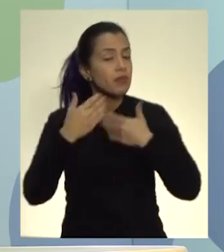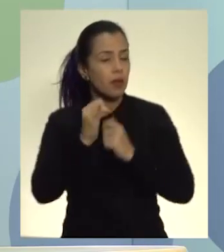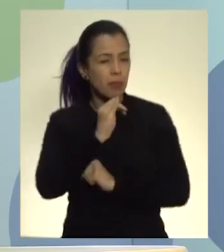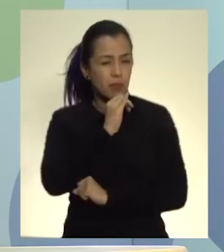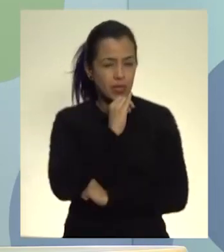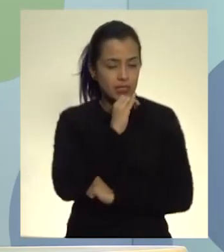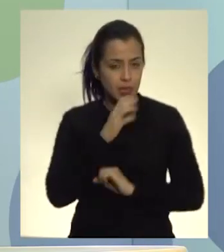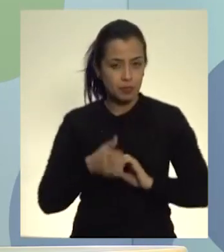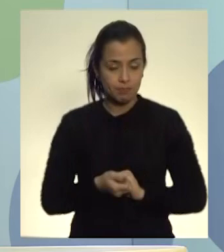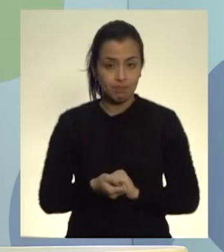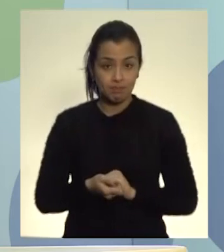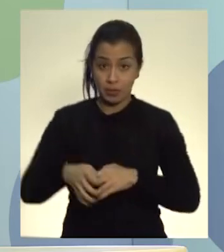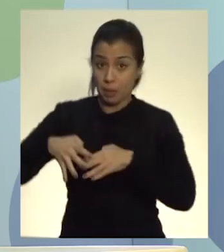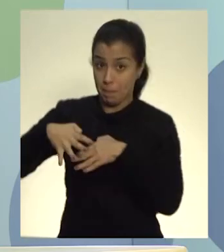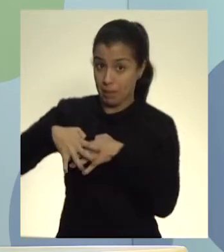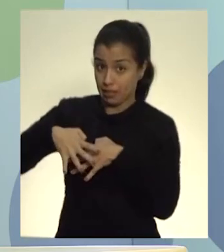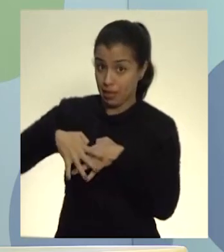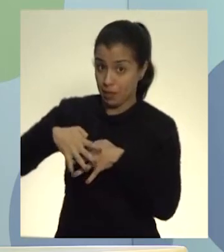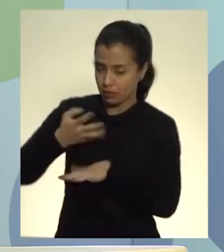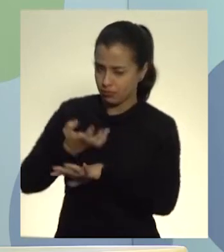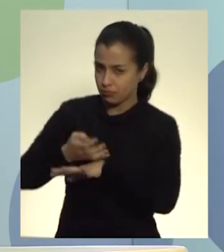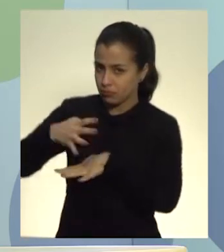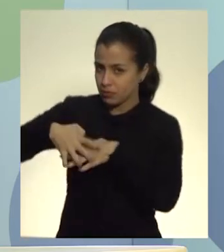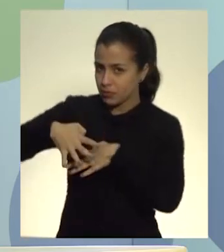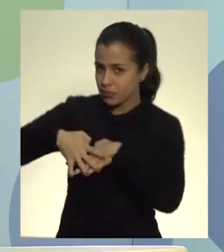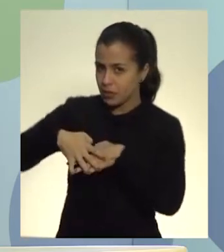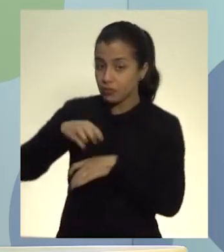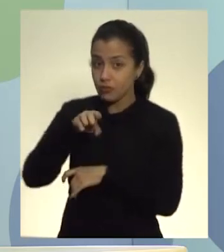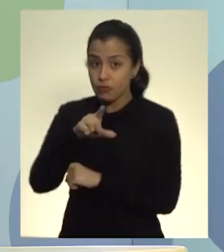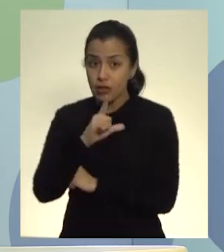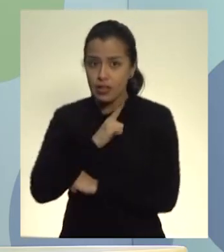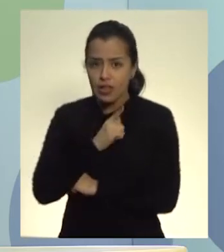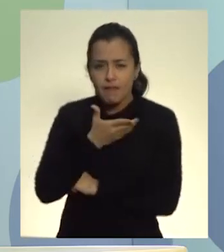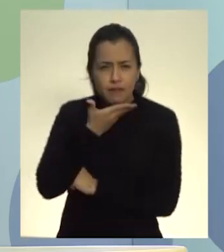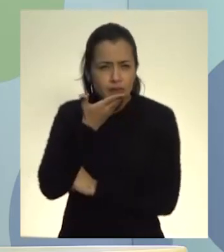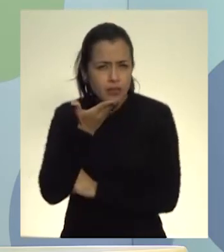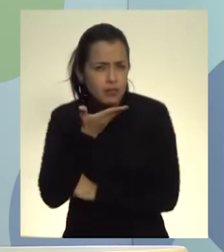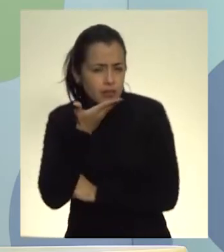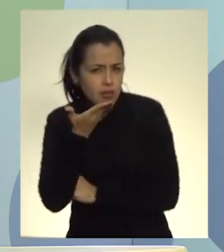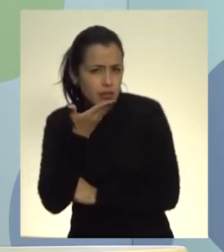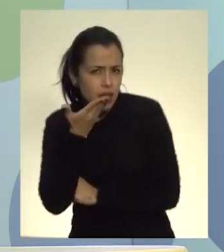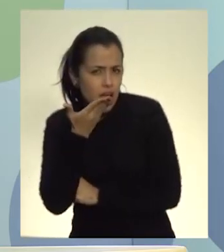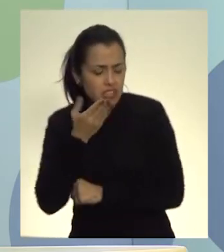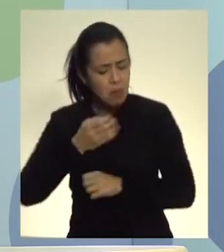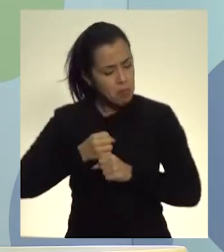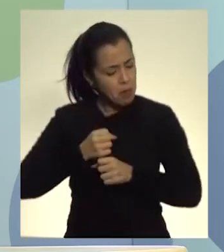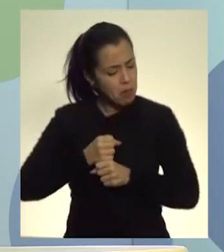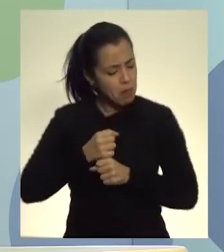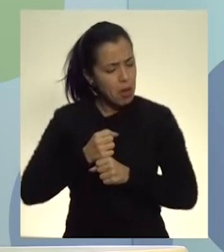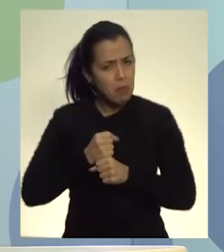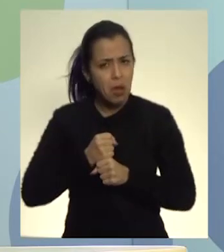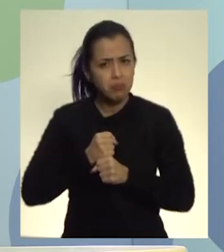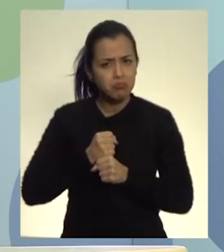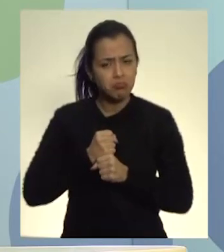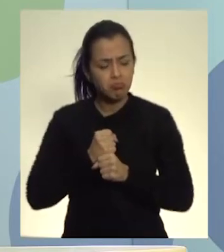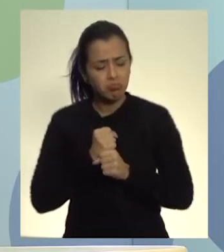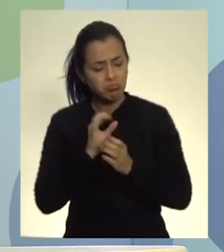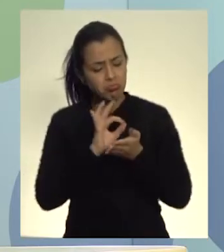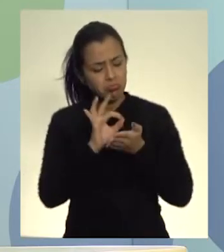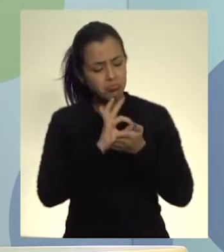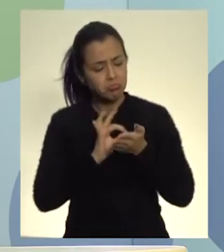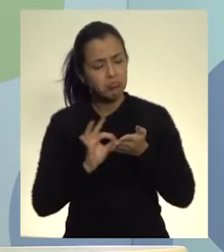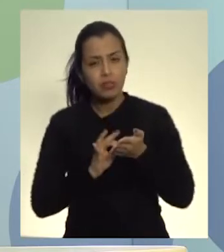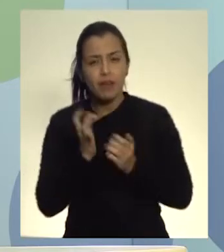Se você tiver facilidade, conseguir fazer as contas tranquilo, resolver os